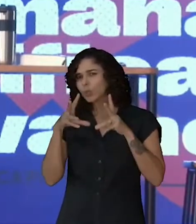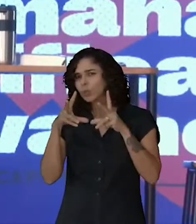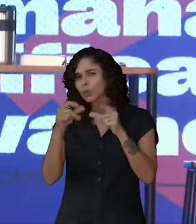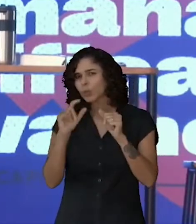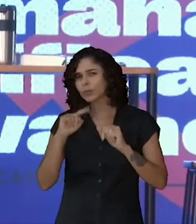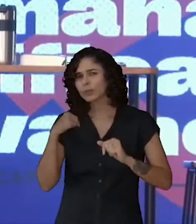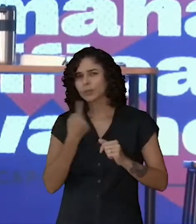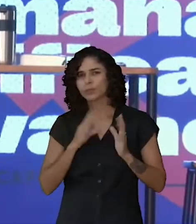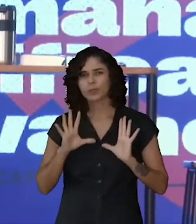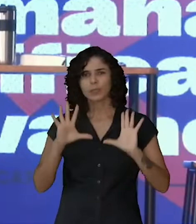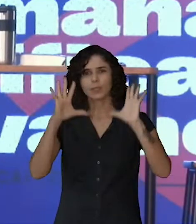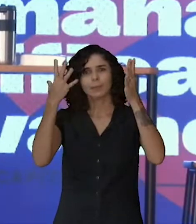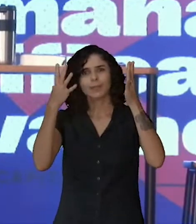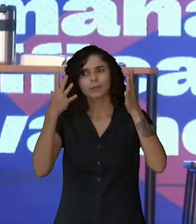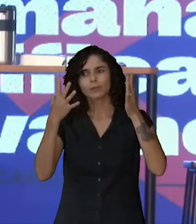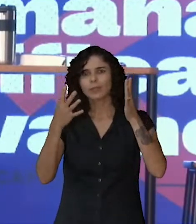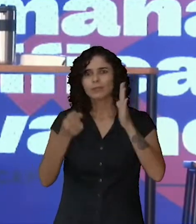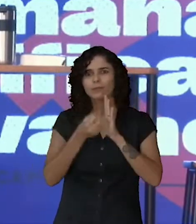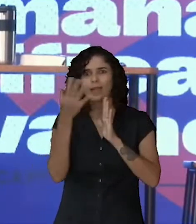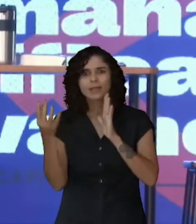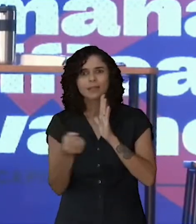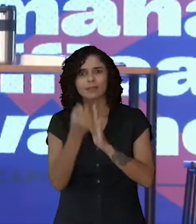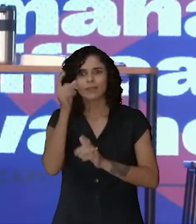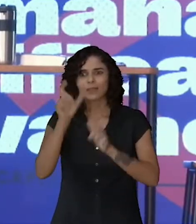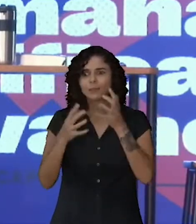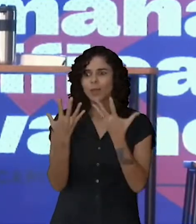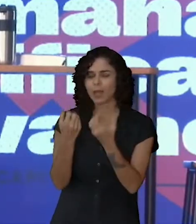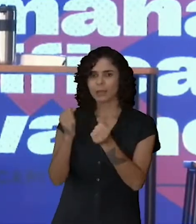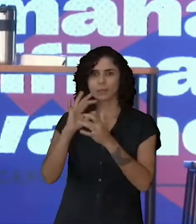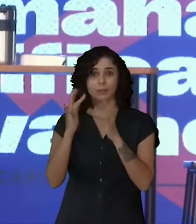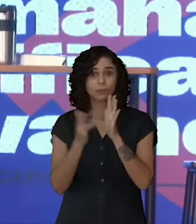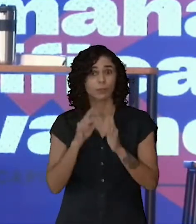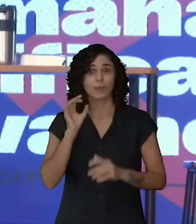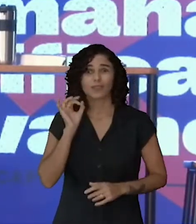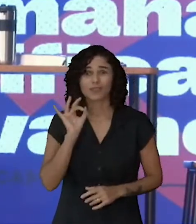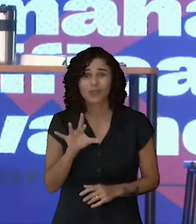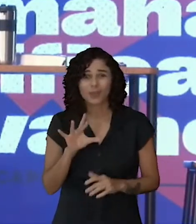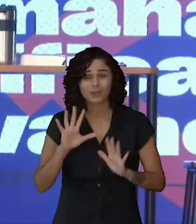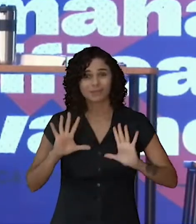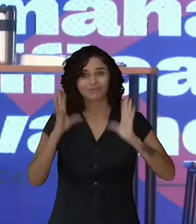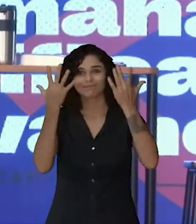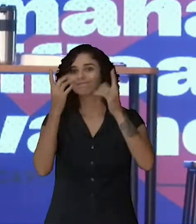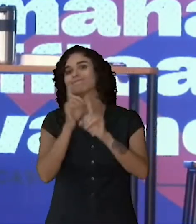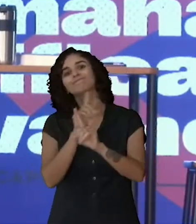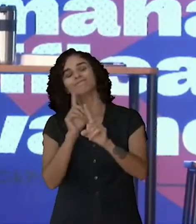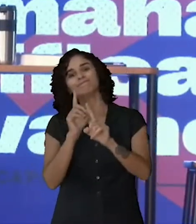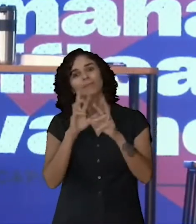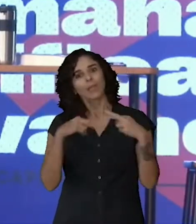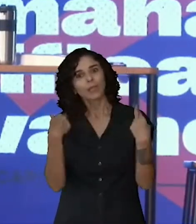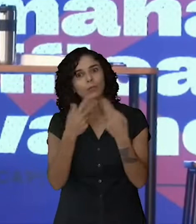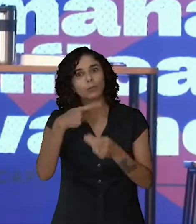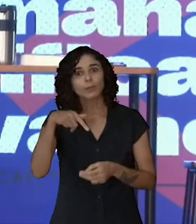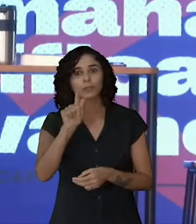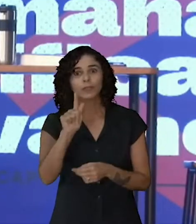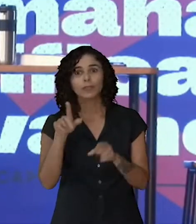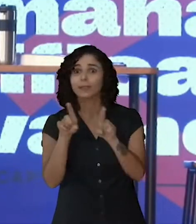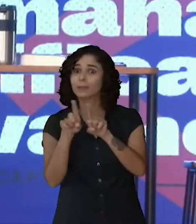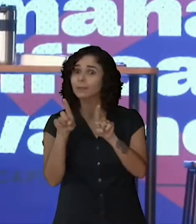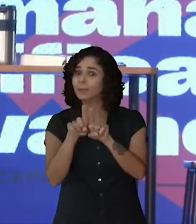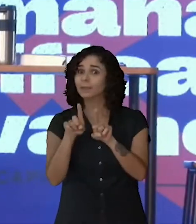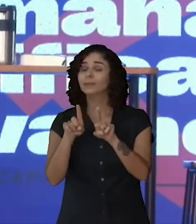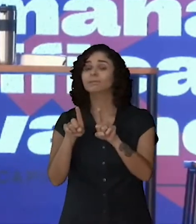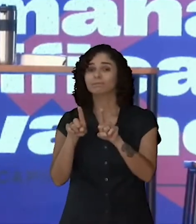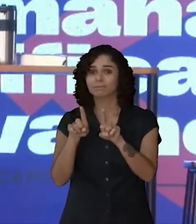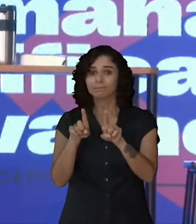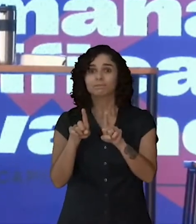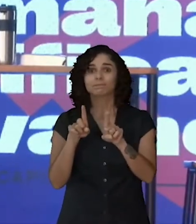dezenas de decisões por Jesus. Mas não só nas celebrações, nas reuniões de pequeno grupo,